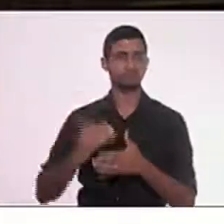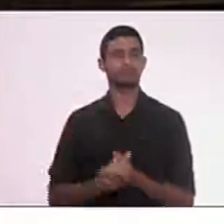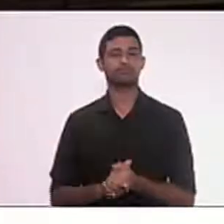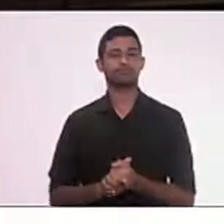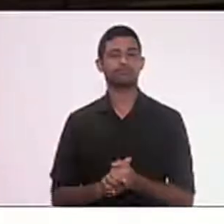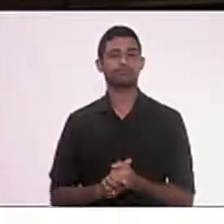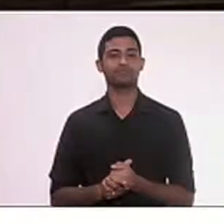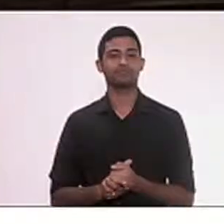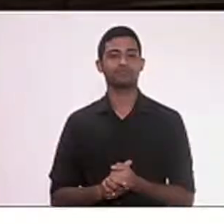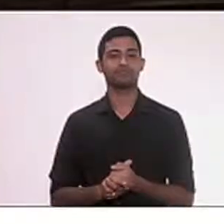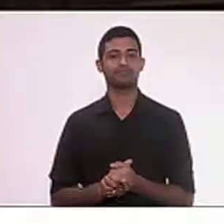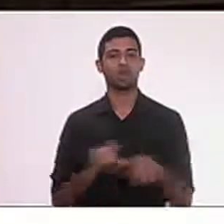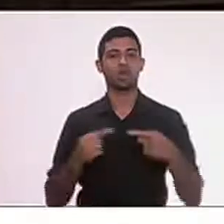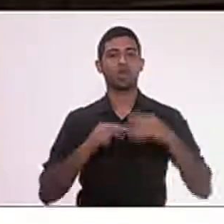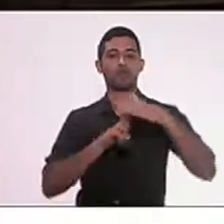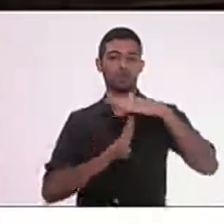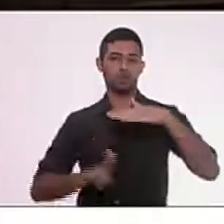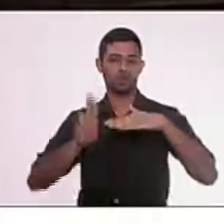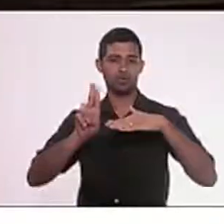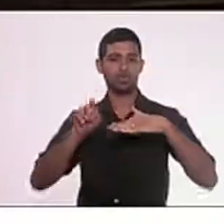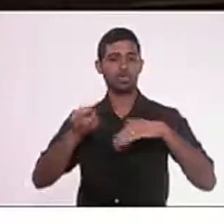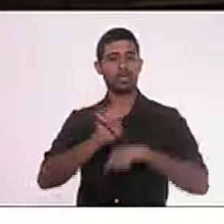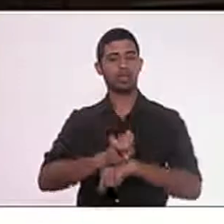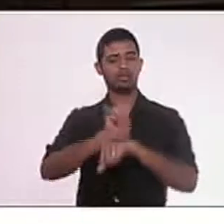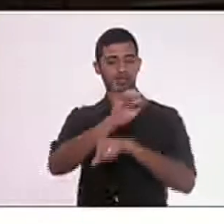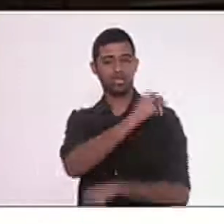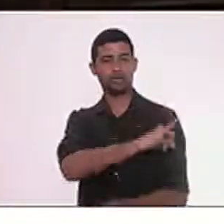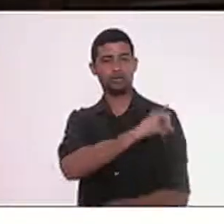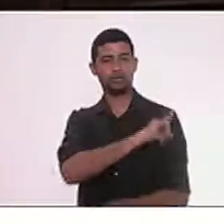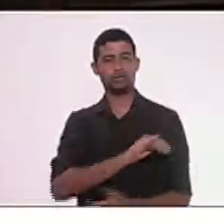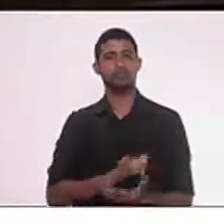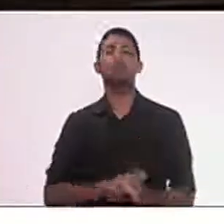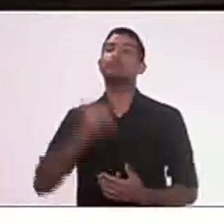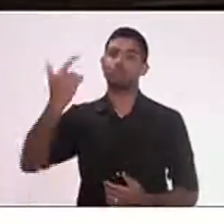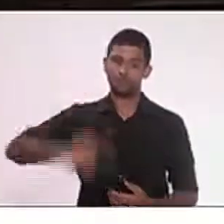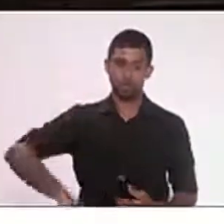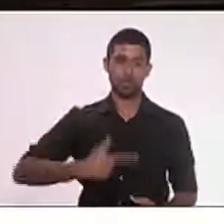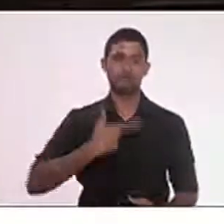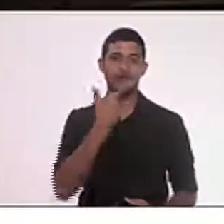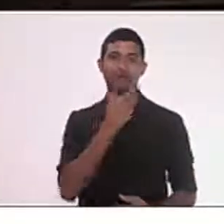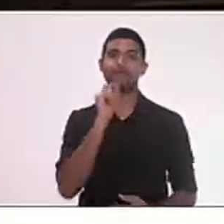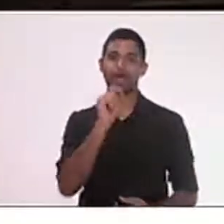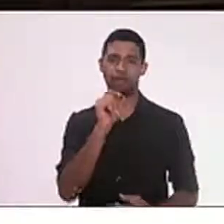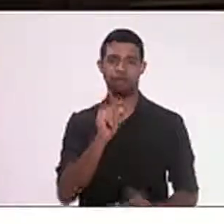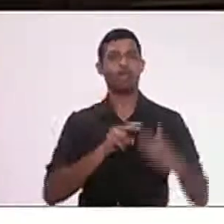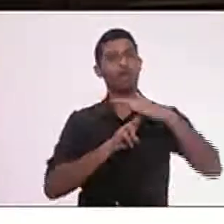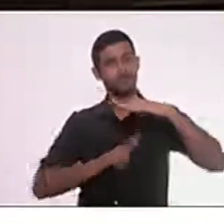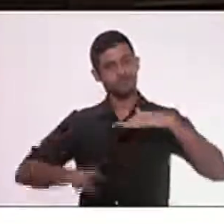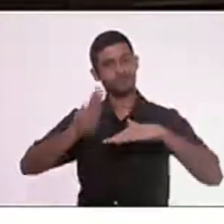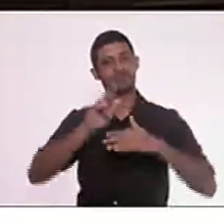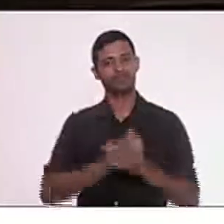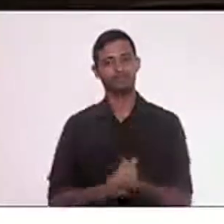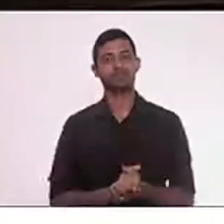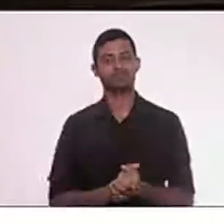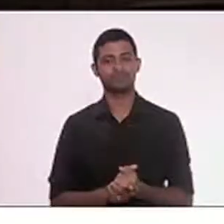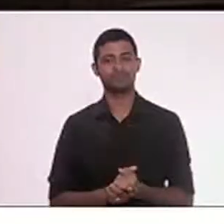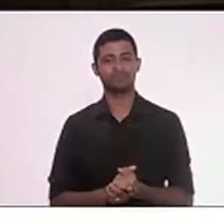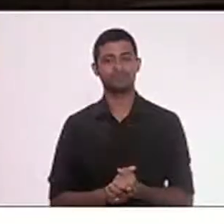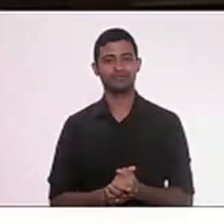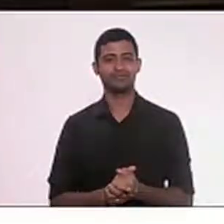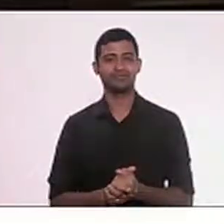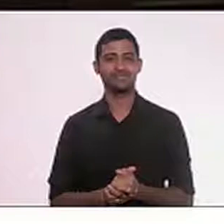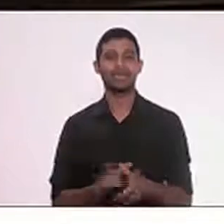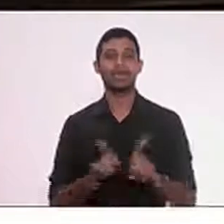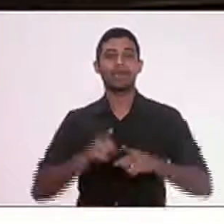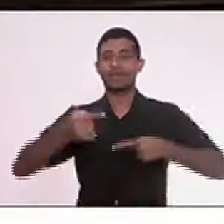docente na Universidade do Estado do Rio de Janeiro. Aí, de novo, a questão das universidades. E também me lembro, sobretudo